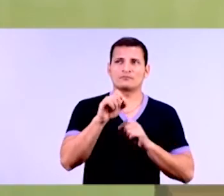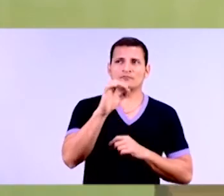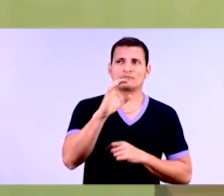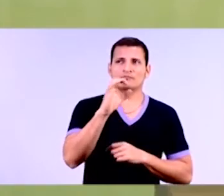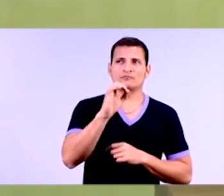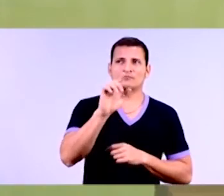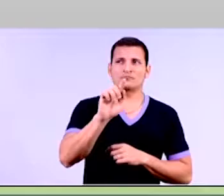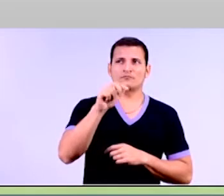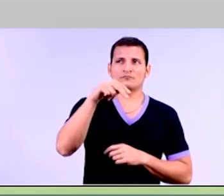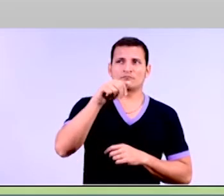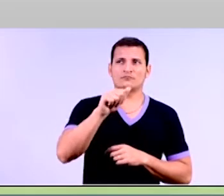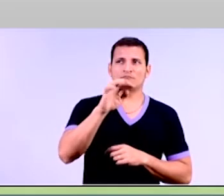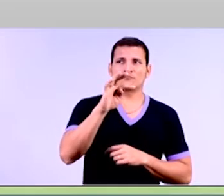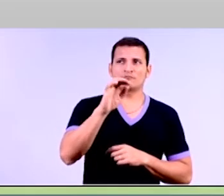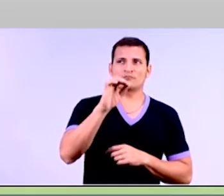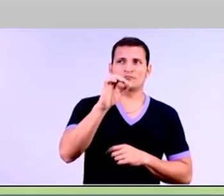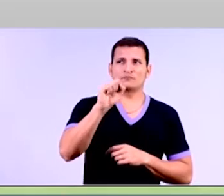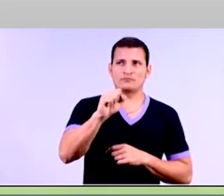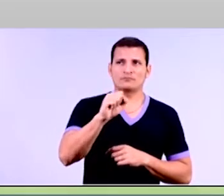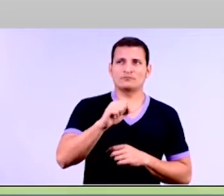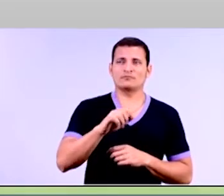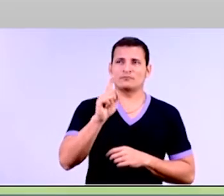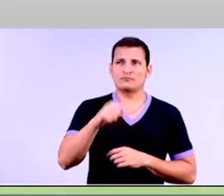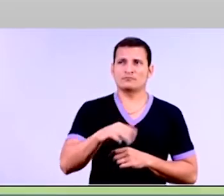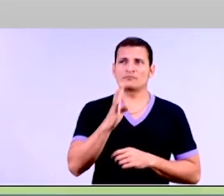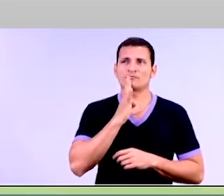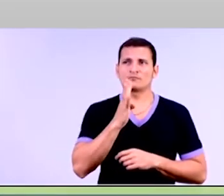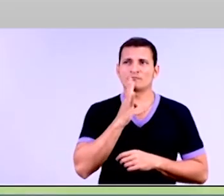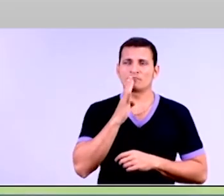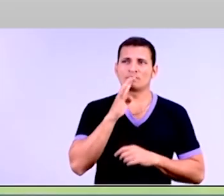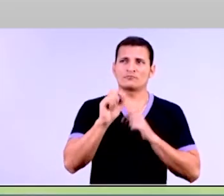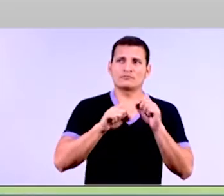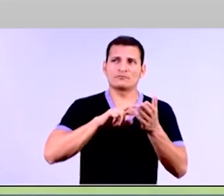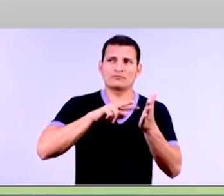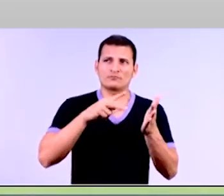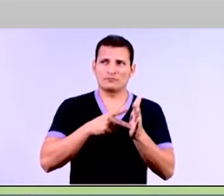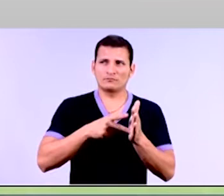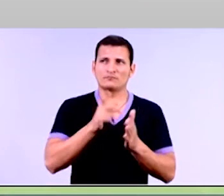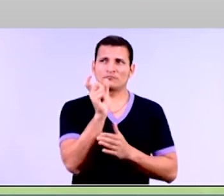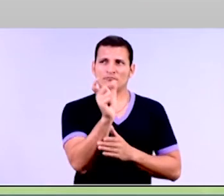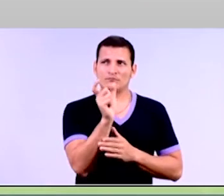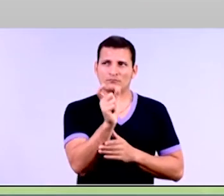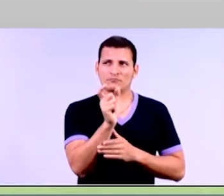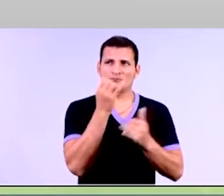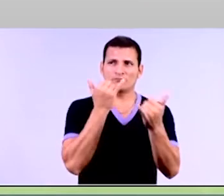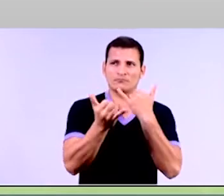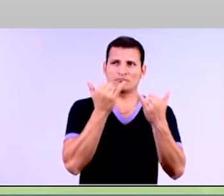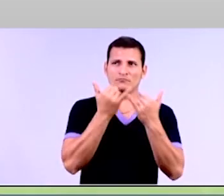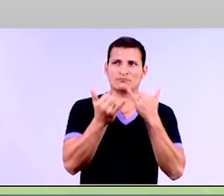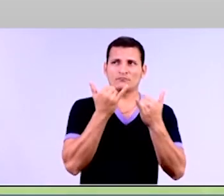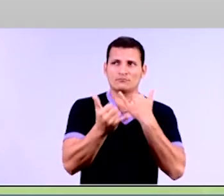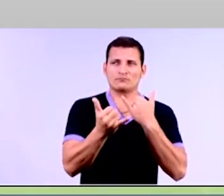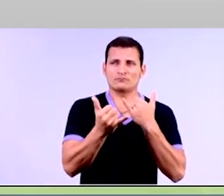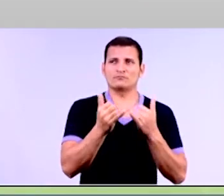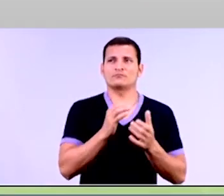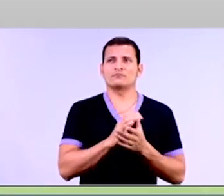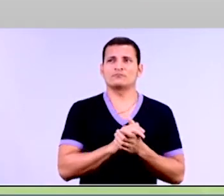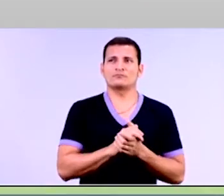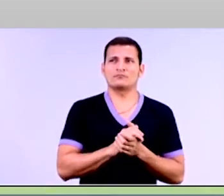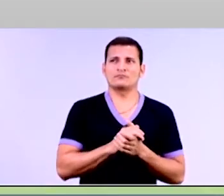cognatos? Cognato vem do latim conhecido, que significam as palavras semelhantes,